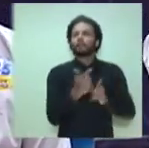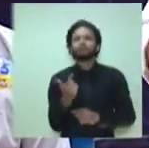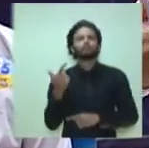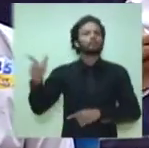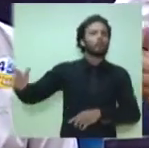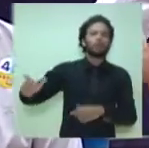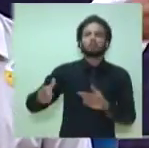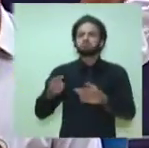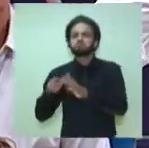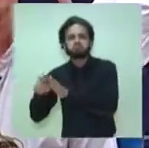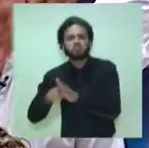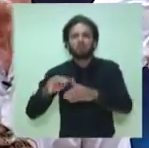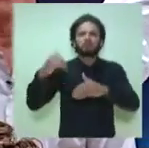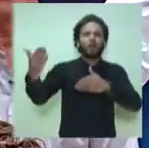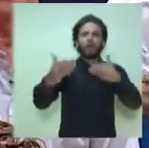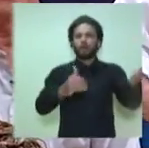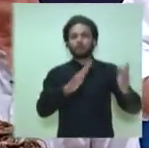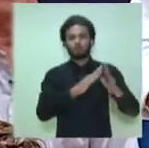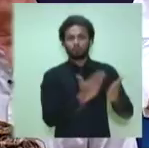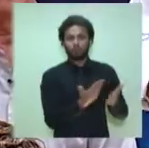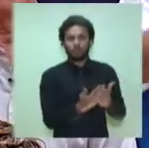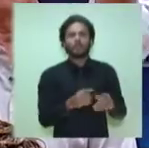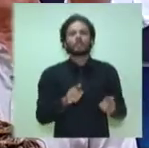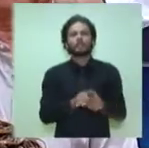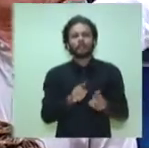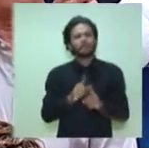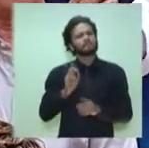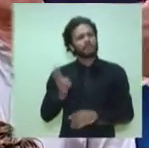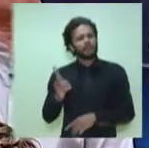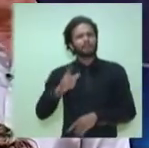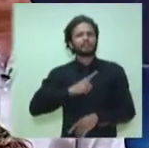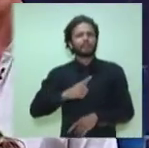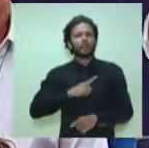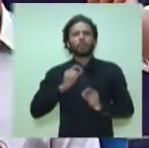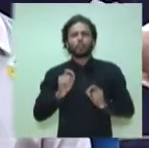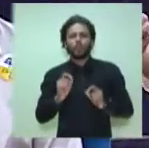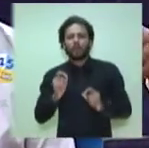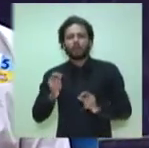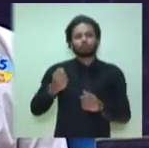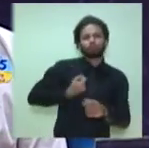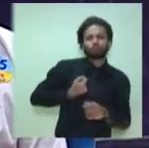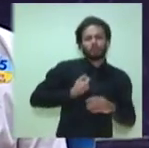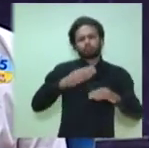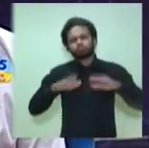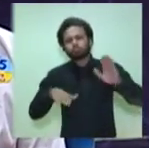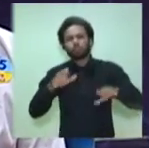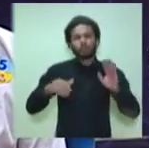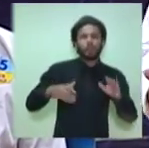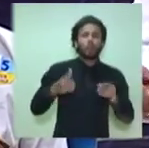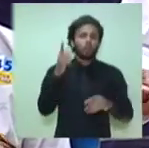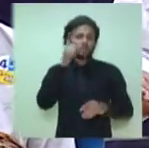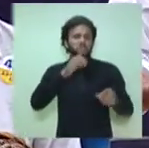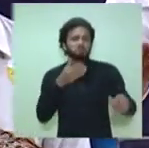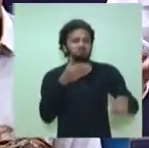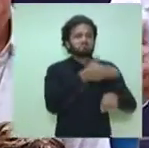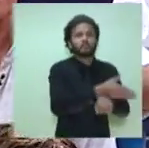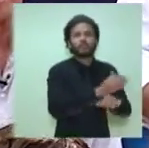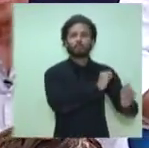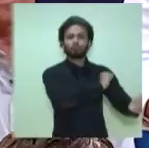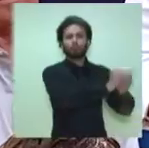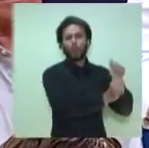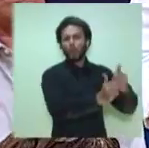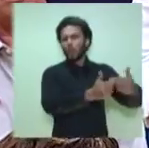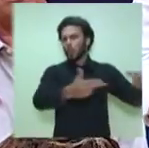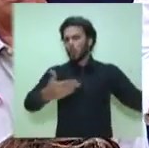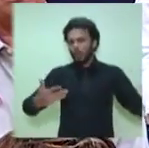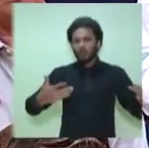classe e, óbvio, sempre sobrando um pouco para que ele possa participar de uma atividade cultural, esportiva, porque isso também faz parte do